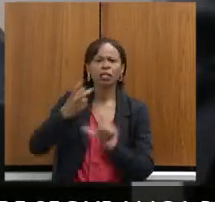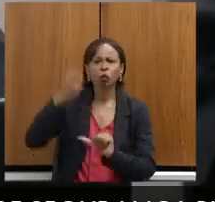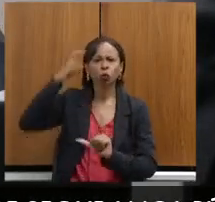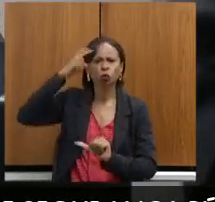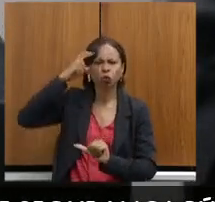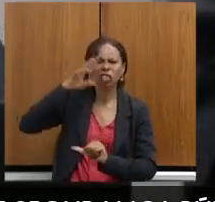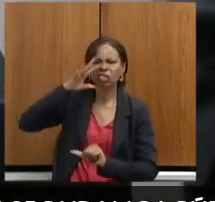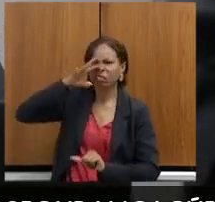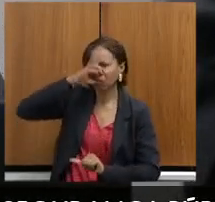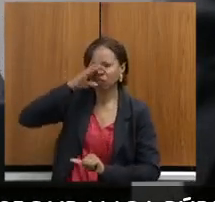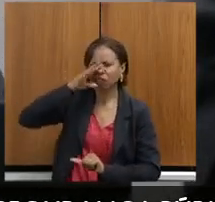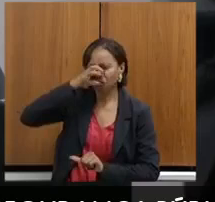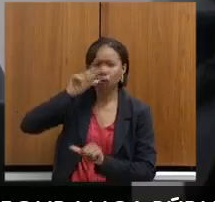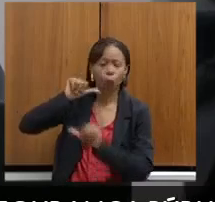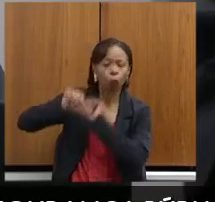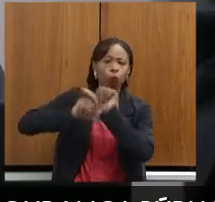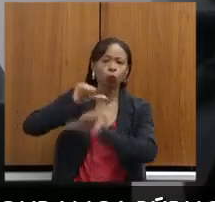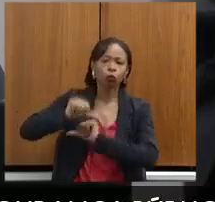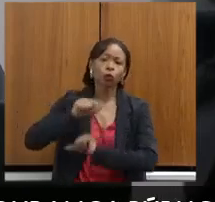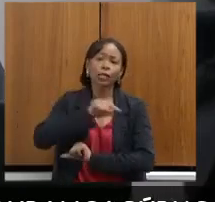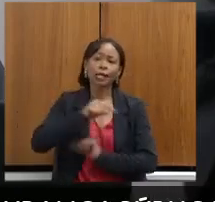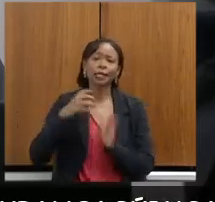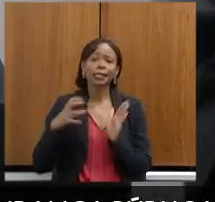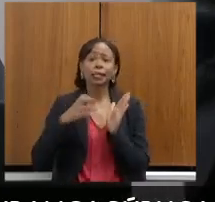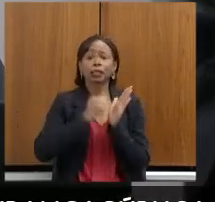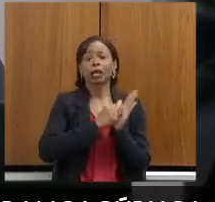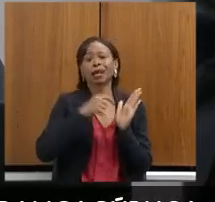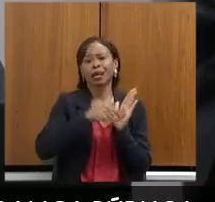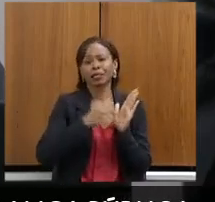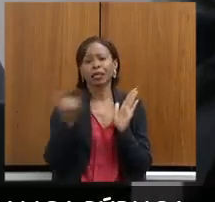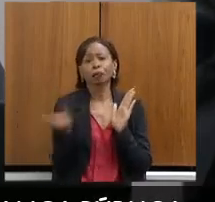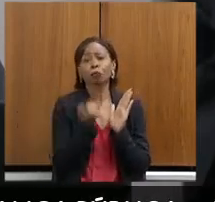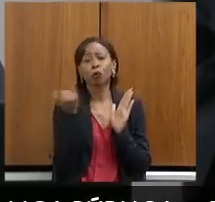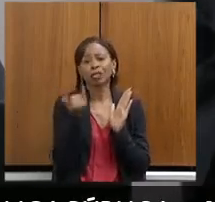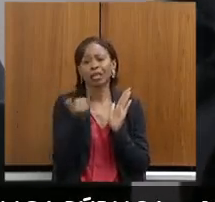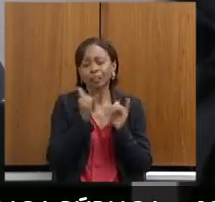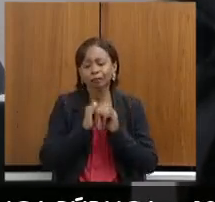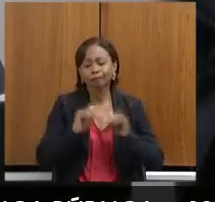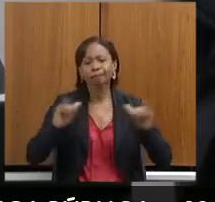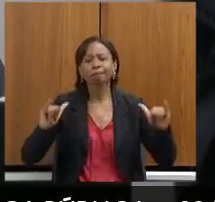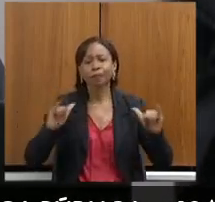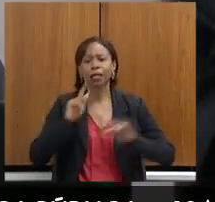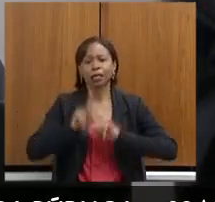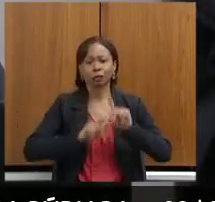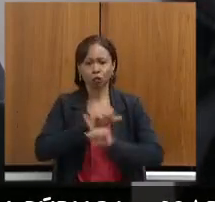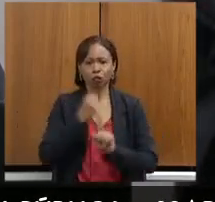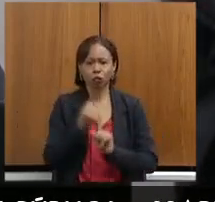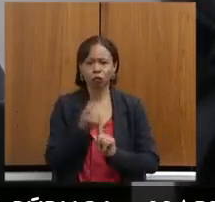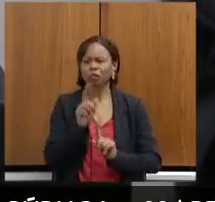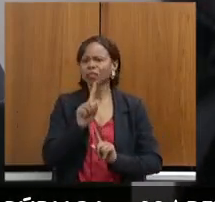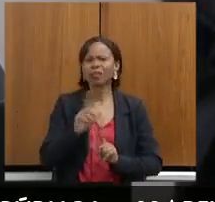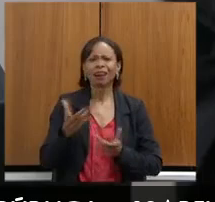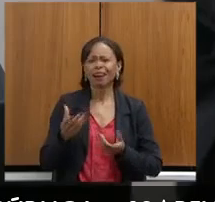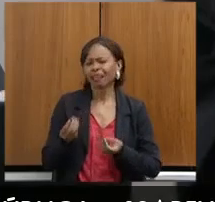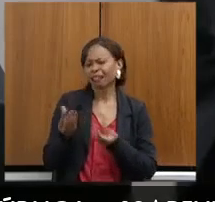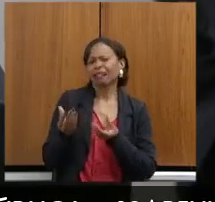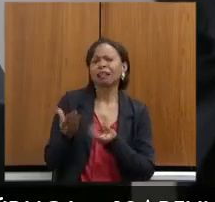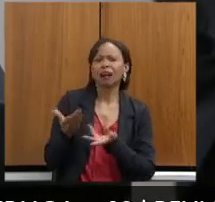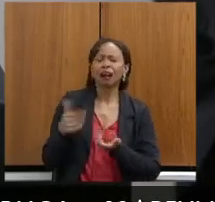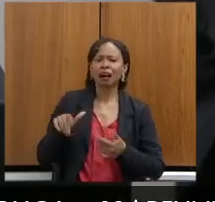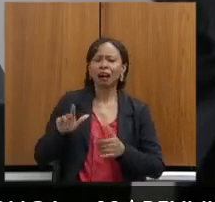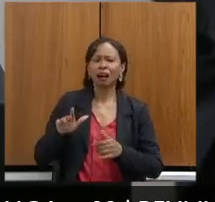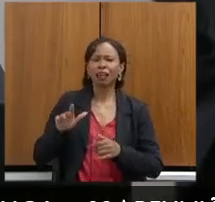e resistência na integração desses dados que são para servir a sociedade e não para servir a vaidade de